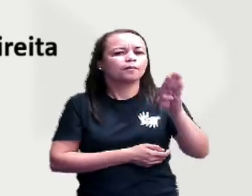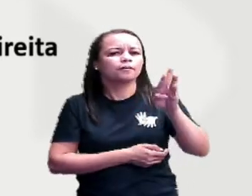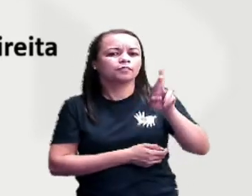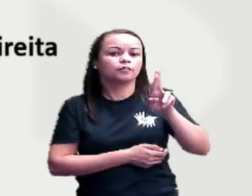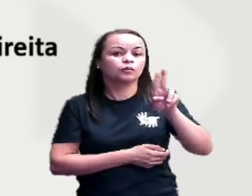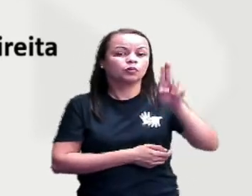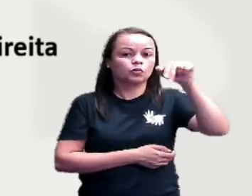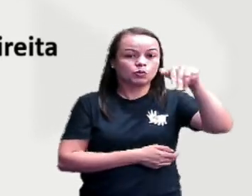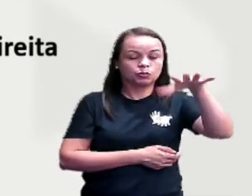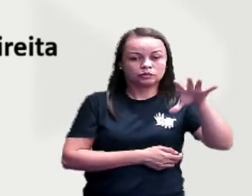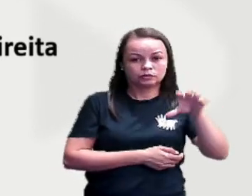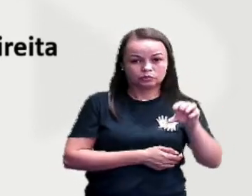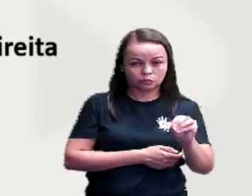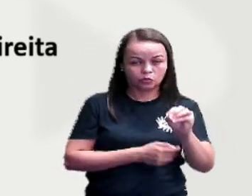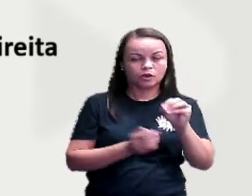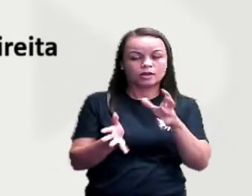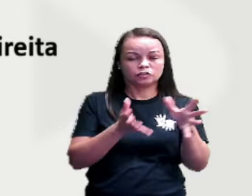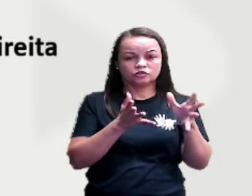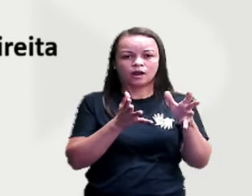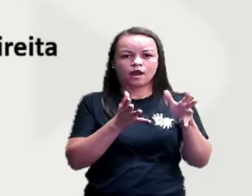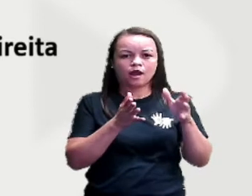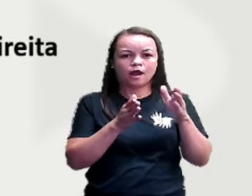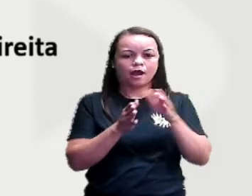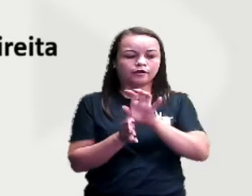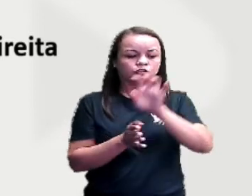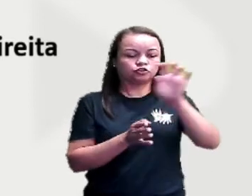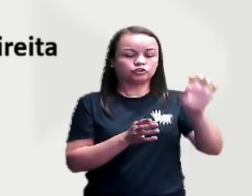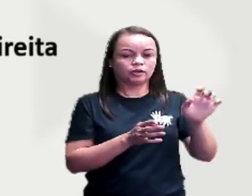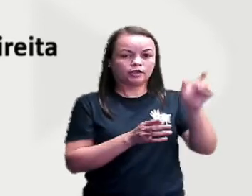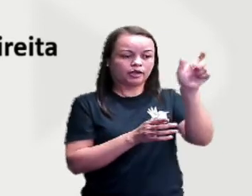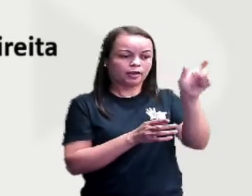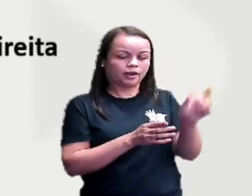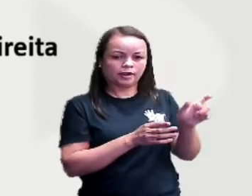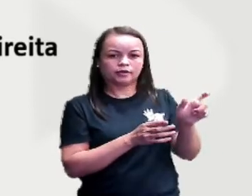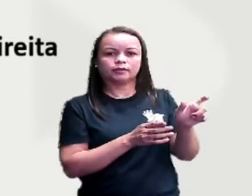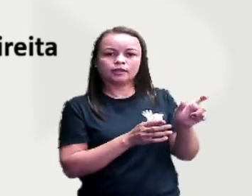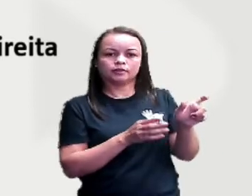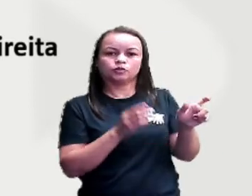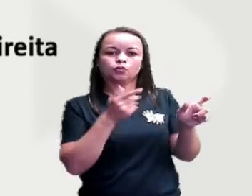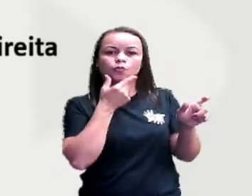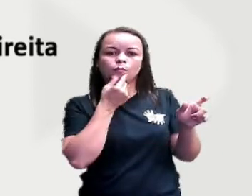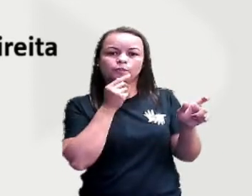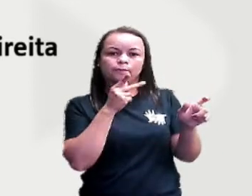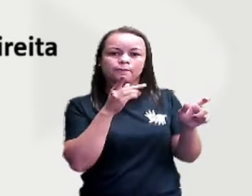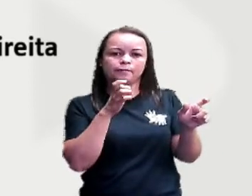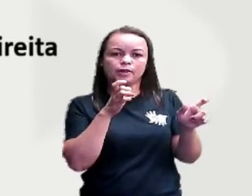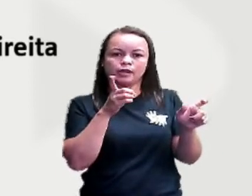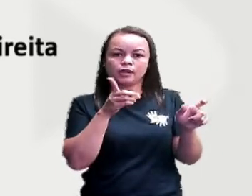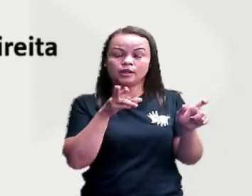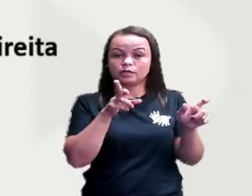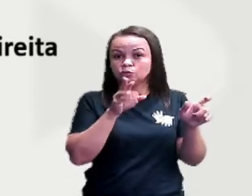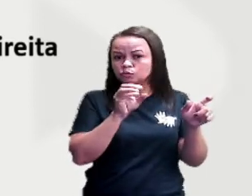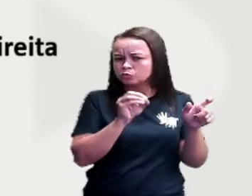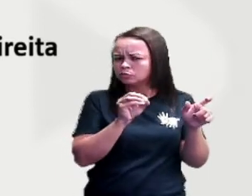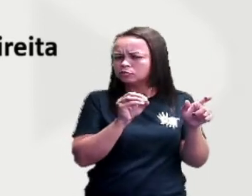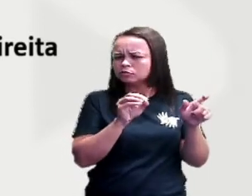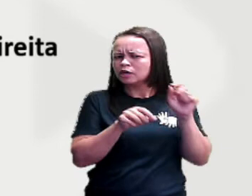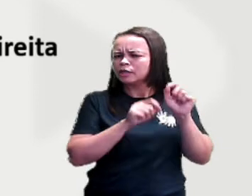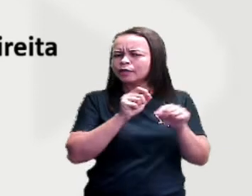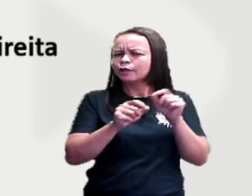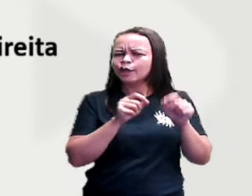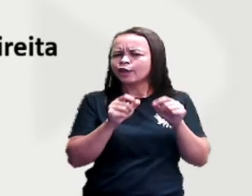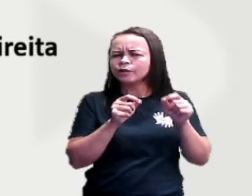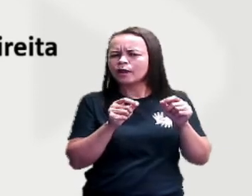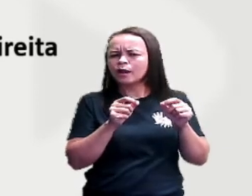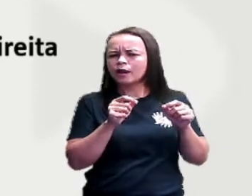de Pedro. Olha só, Bruno está à esquerda de Pedro. Quem será Bruno?